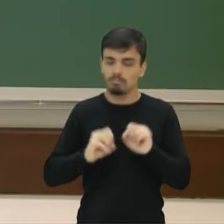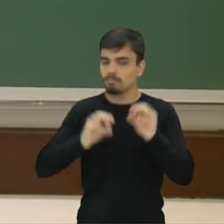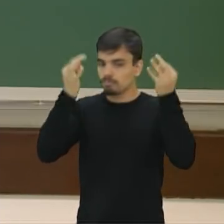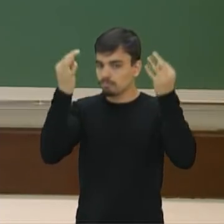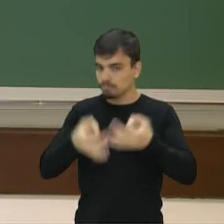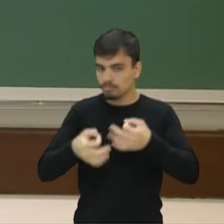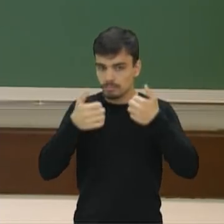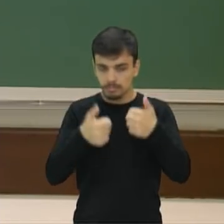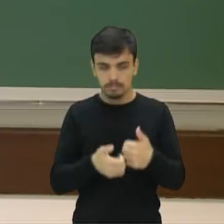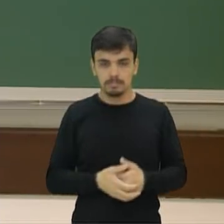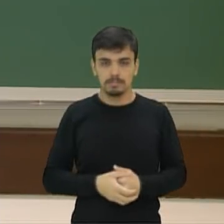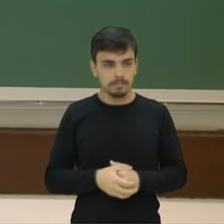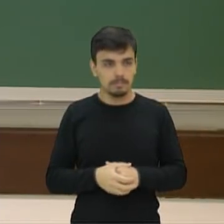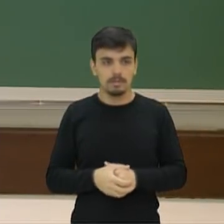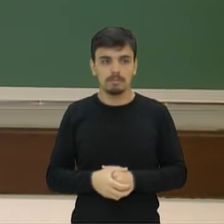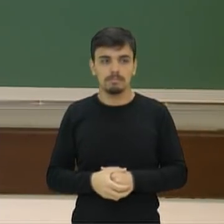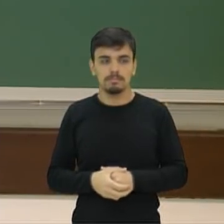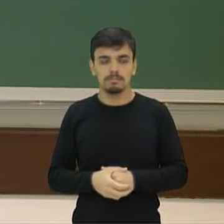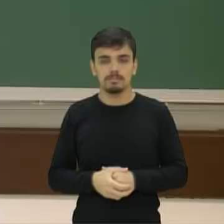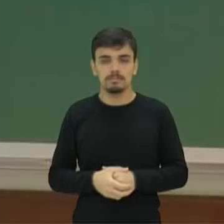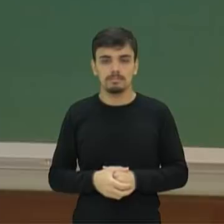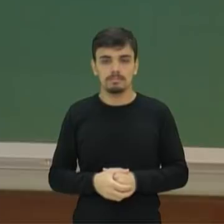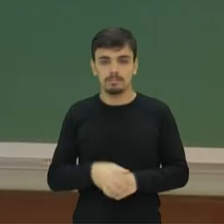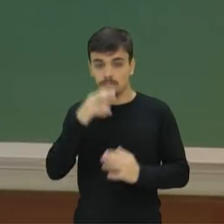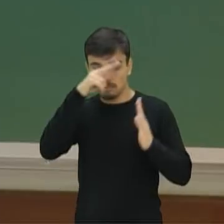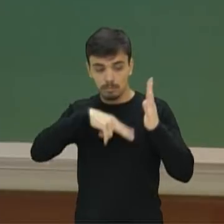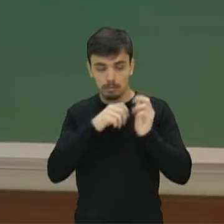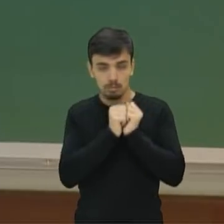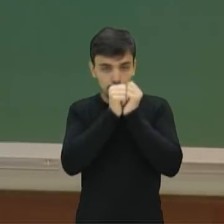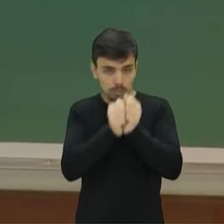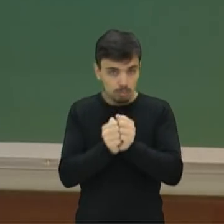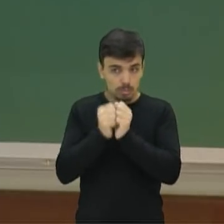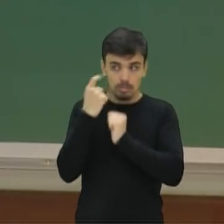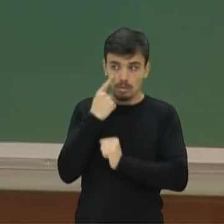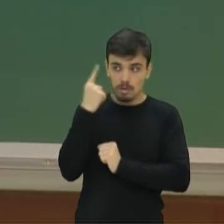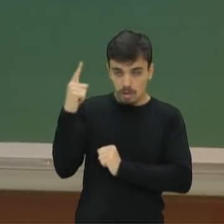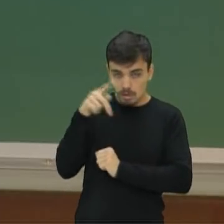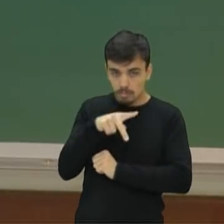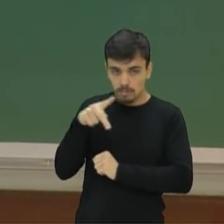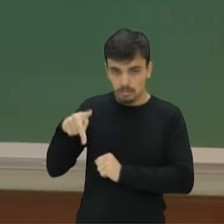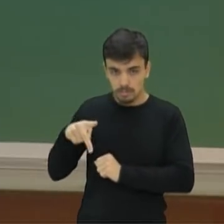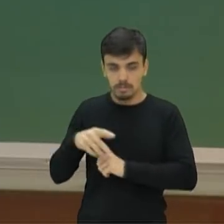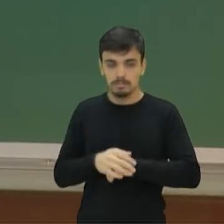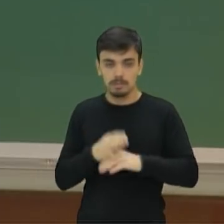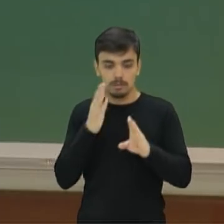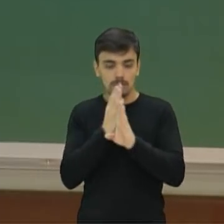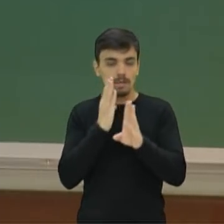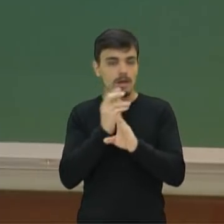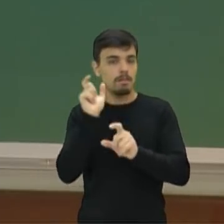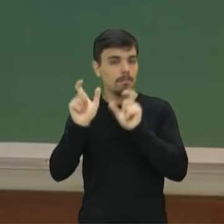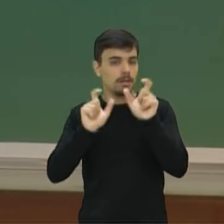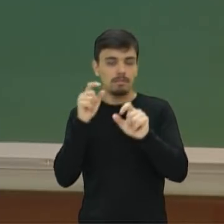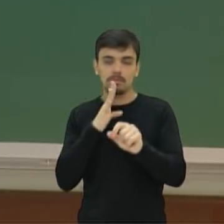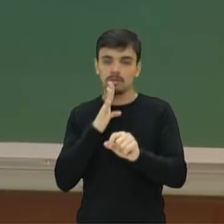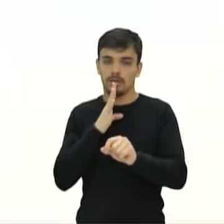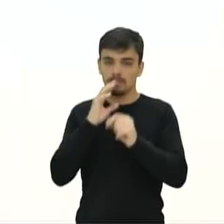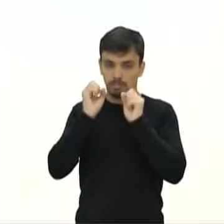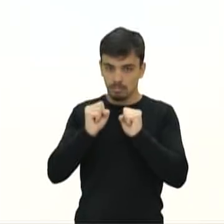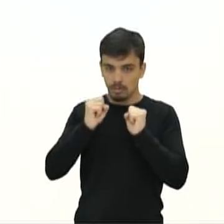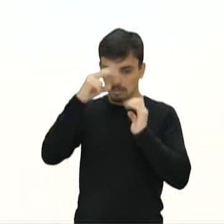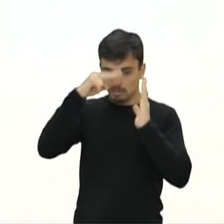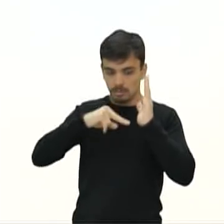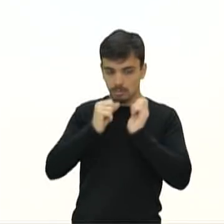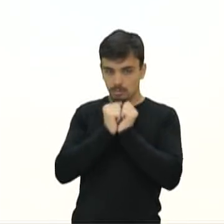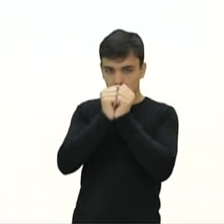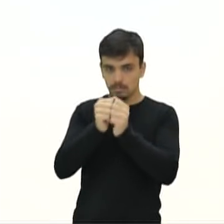Ótimo, perfeito. Então vamos lá. Vamos dar uma lida aqui comigo? Vamos encontrar algumas palavrinhas que a gente conhece. Então olha lá. Music is